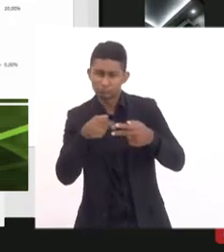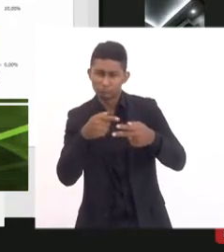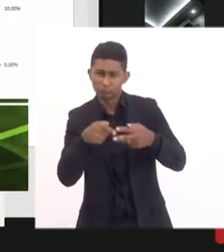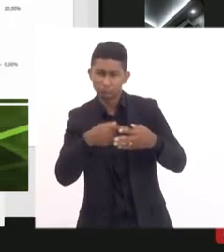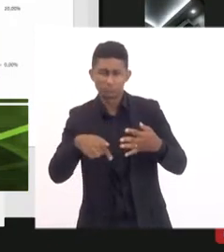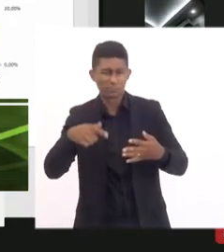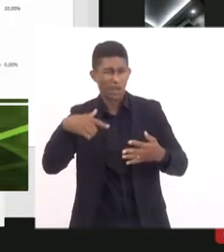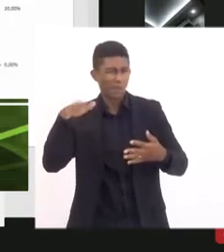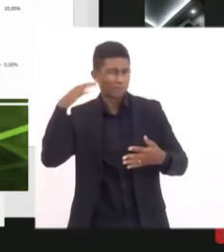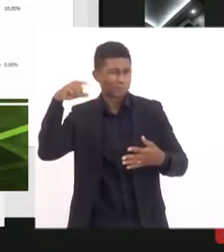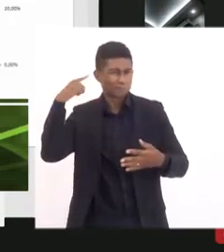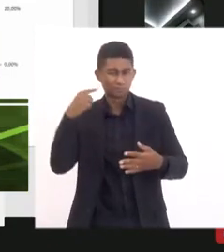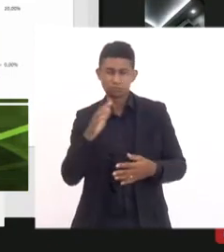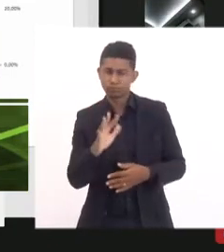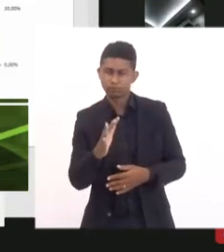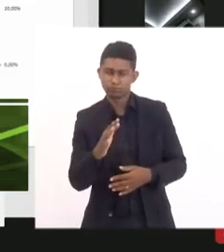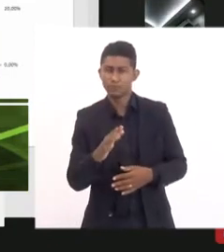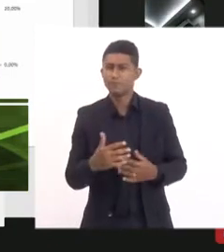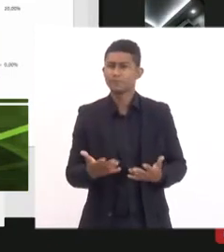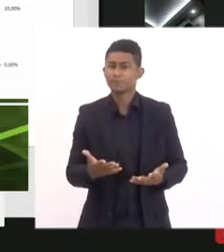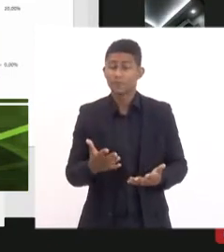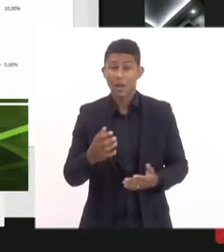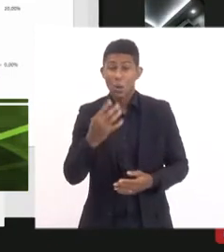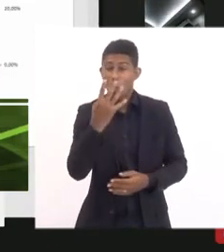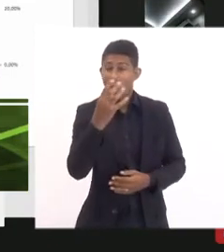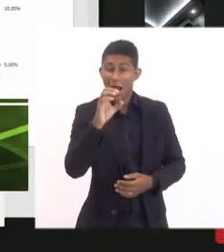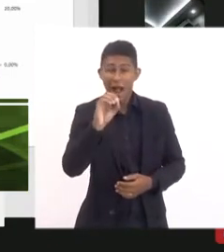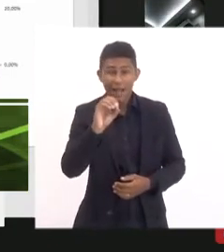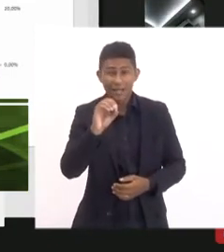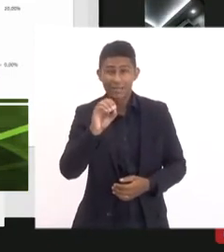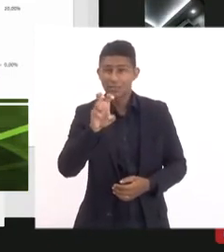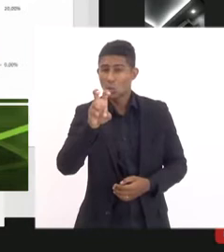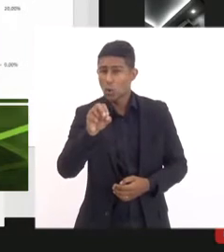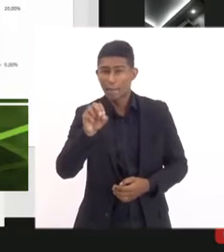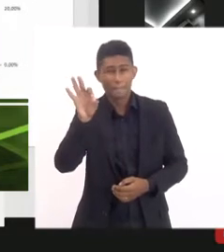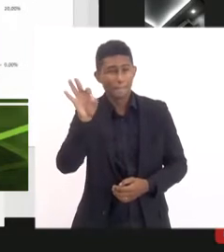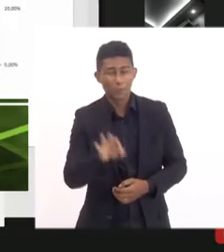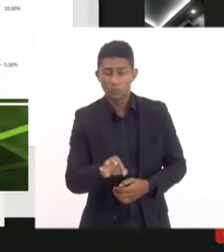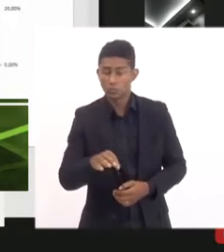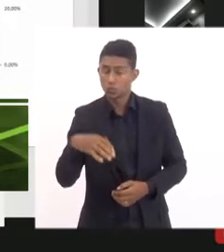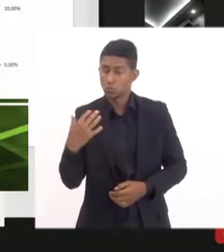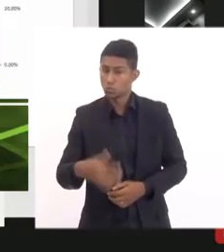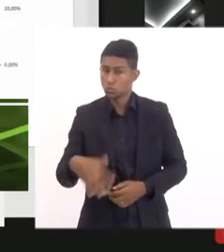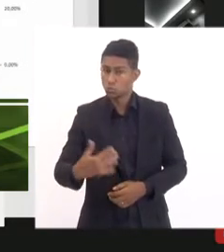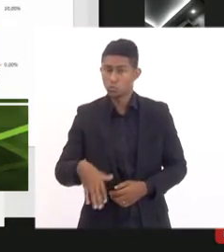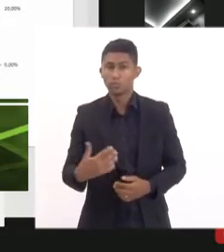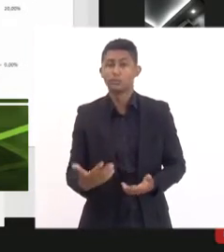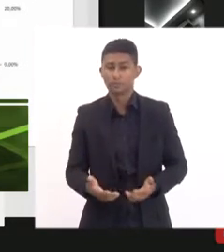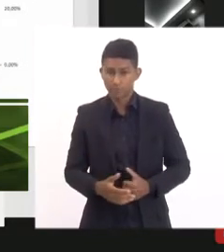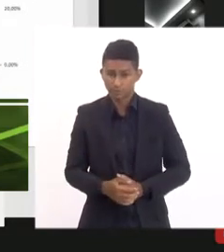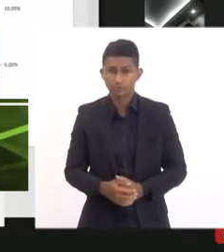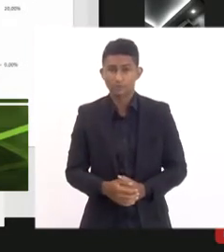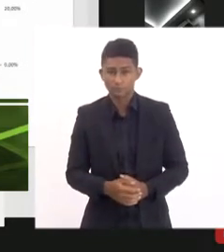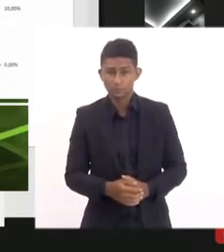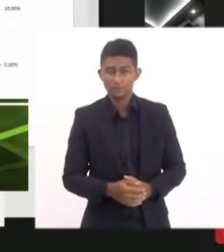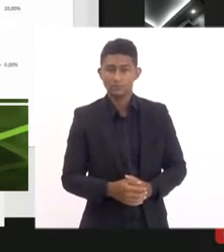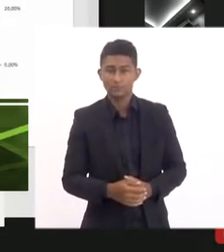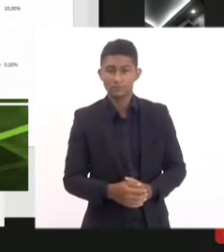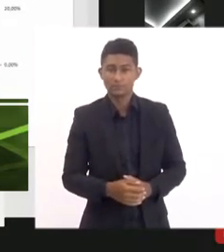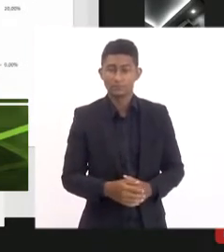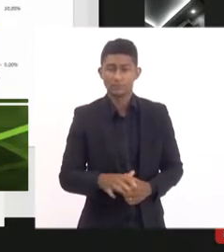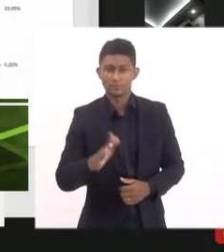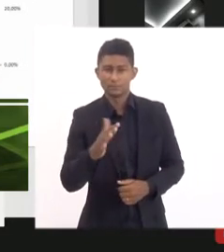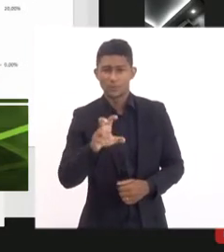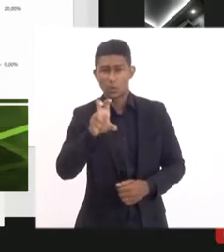quatro semanas atrás, uma positividade de 40% a 50%. Alguns centros de testagem estavam em torno